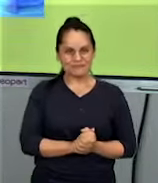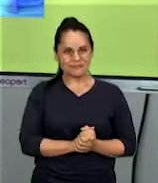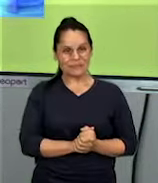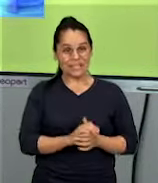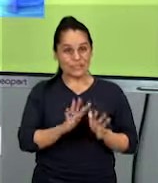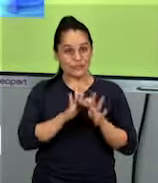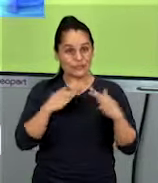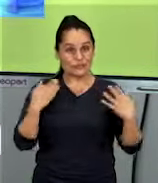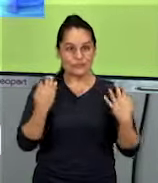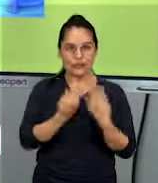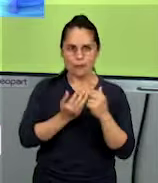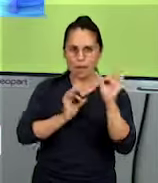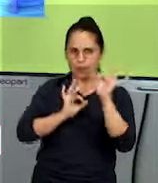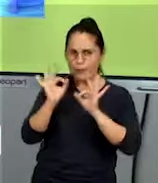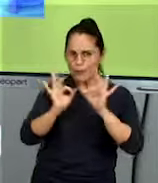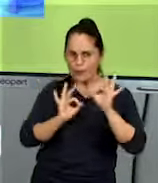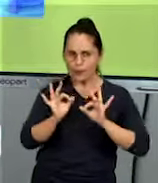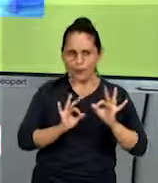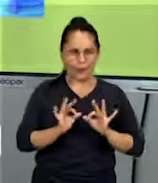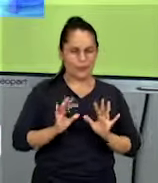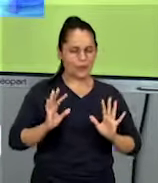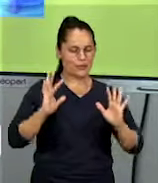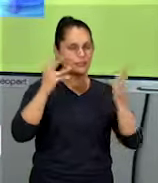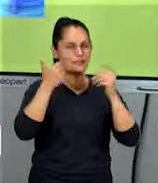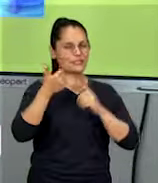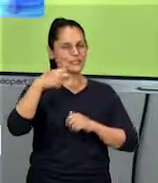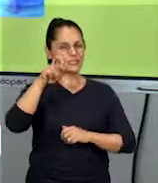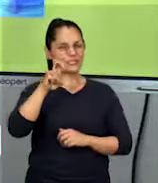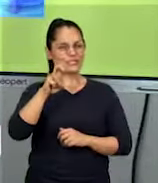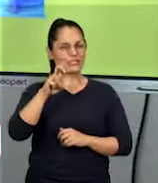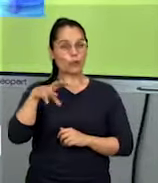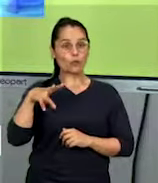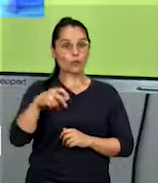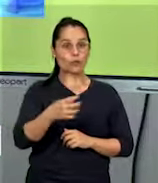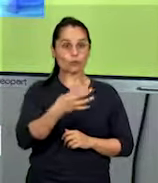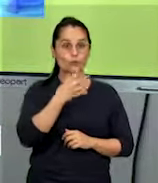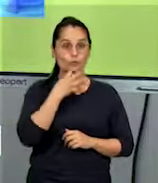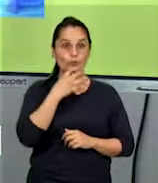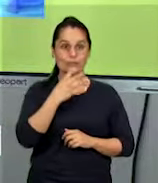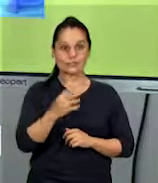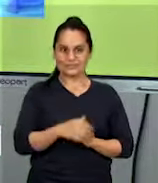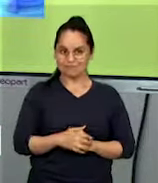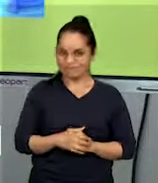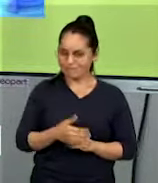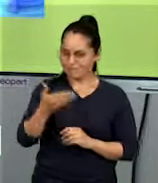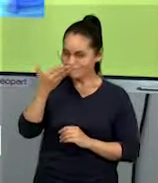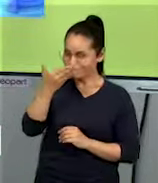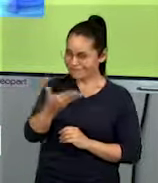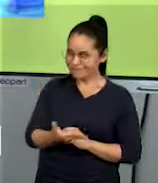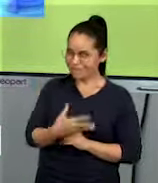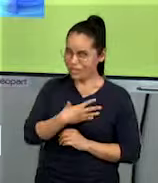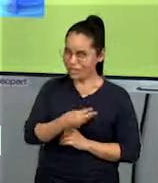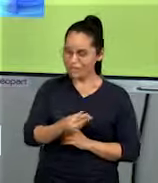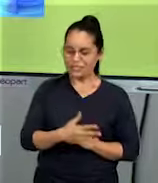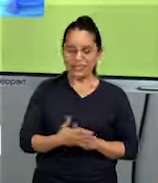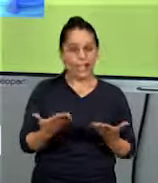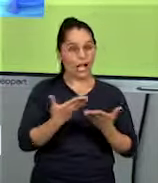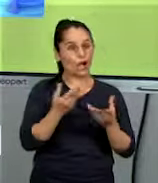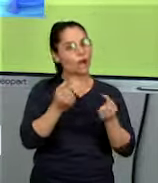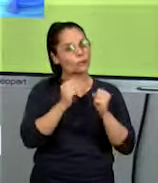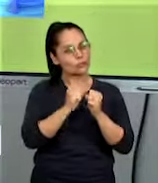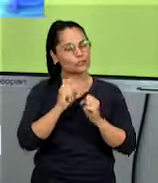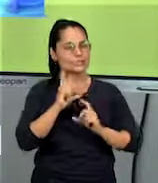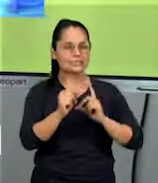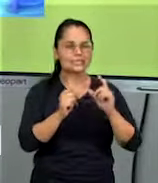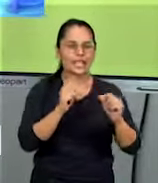festa de 15 anos para que todo mundo ficasse conhecendo a filha e aí ela podia agora sair mais de